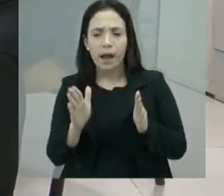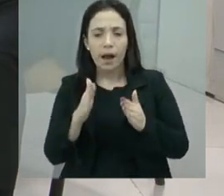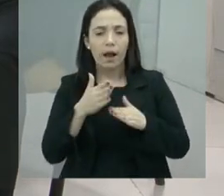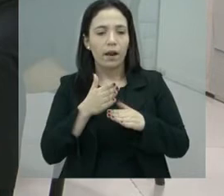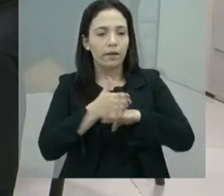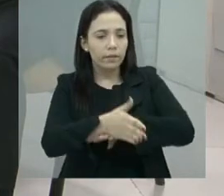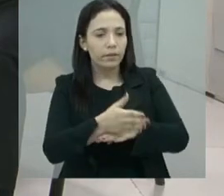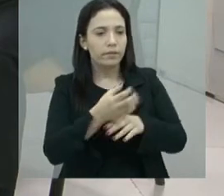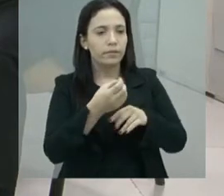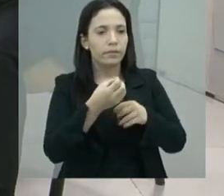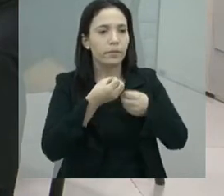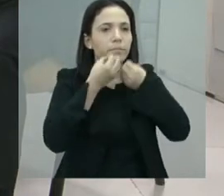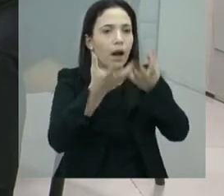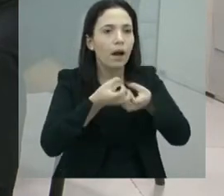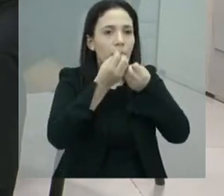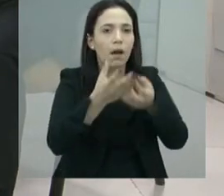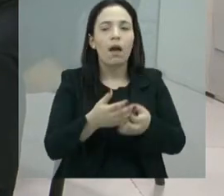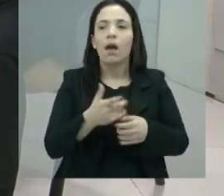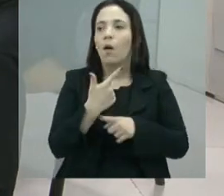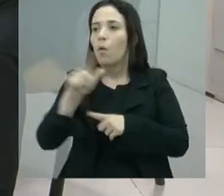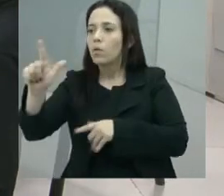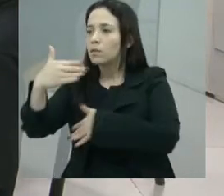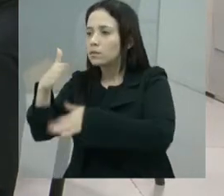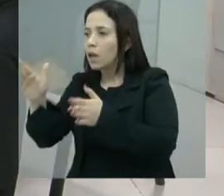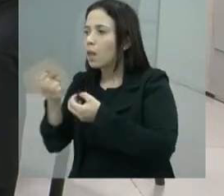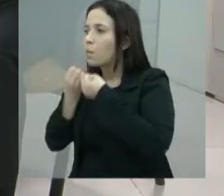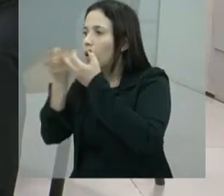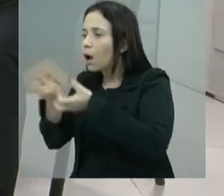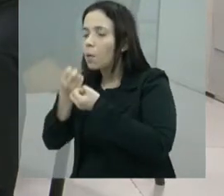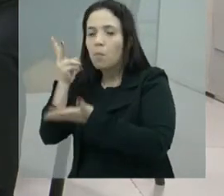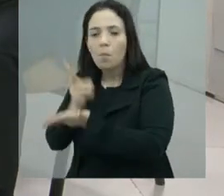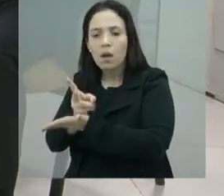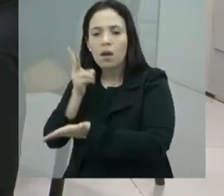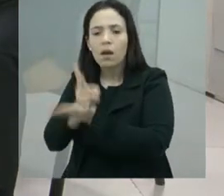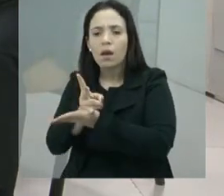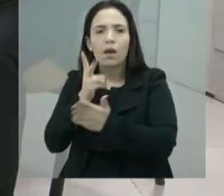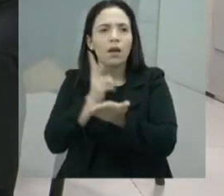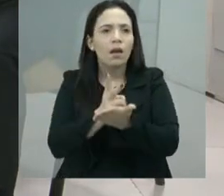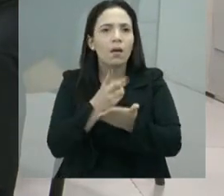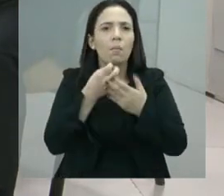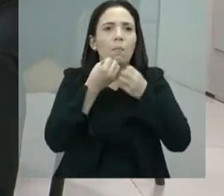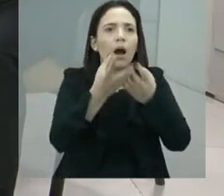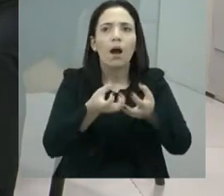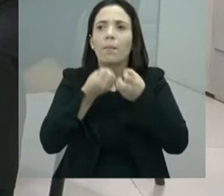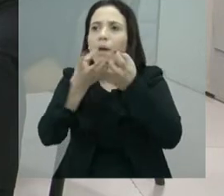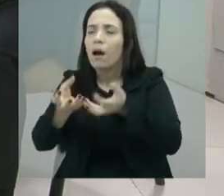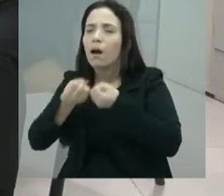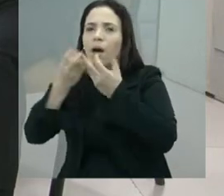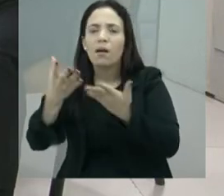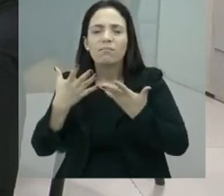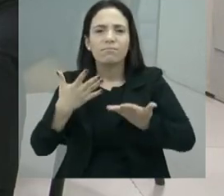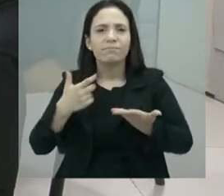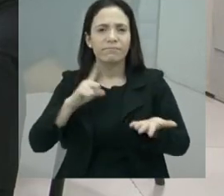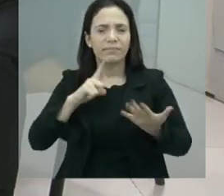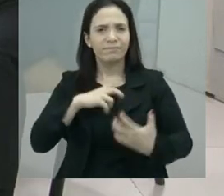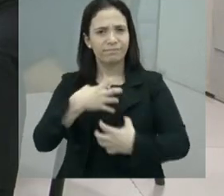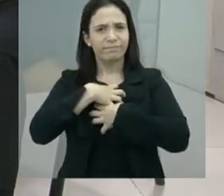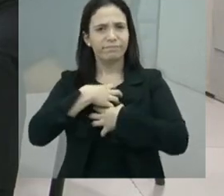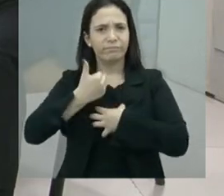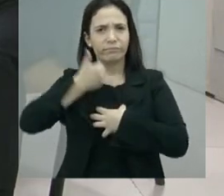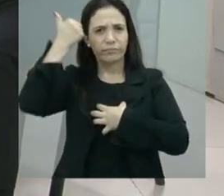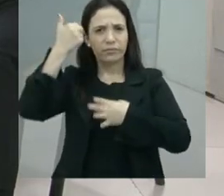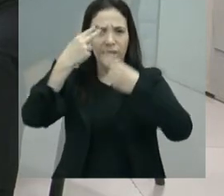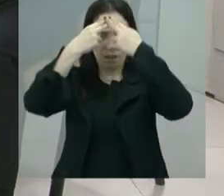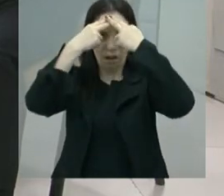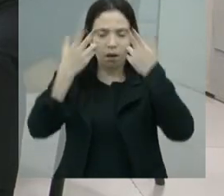para outra sala e depois para outra sala. N vezes ela ia ter que repetir aquela história, né? Constrangedora e traumática,